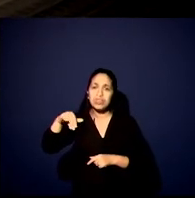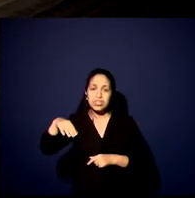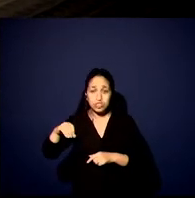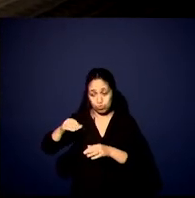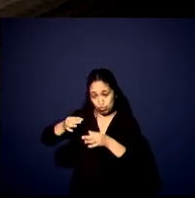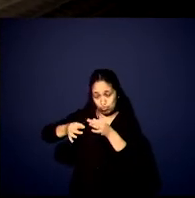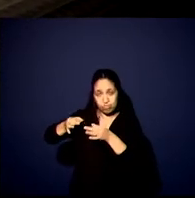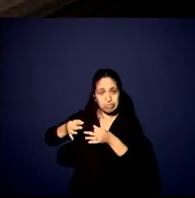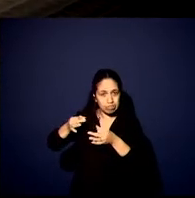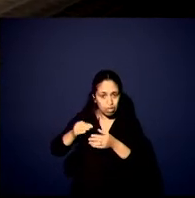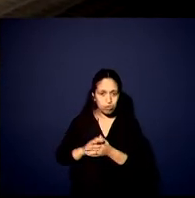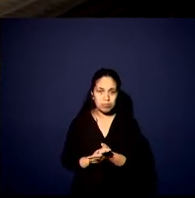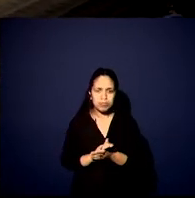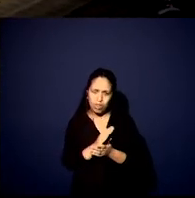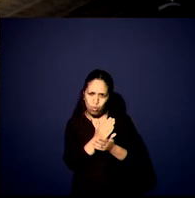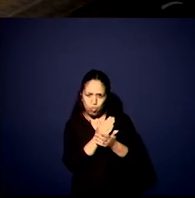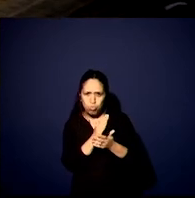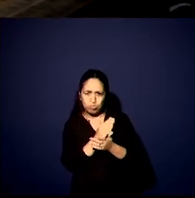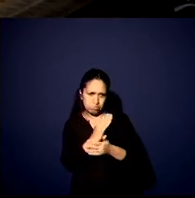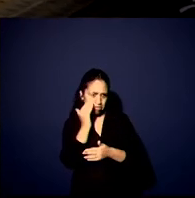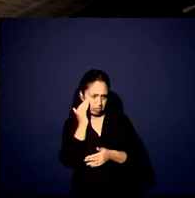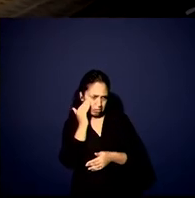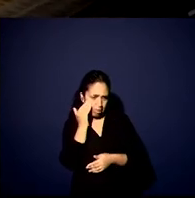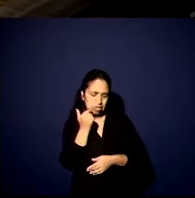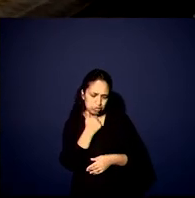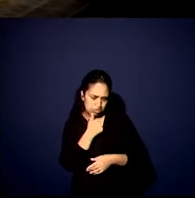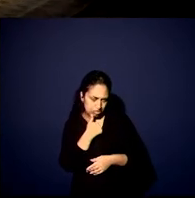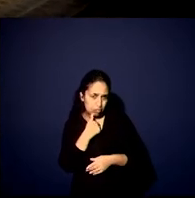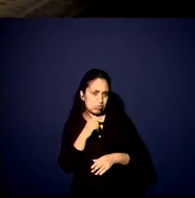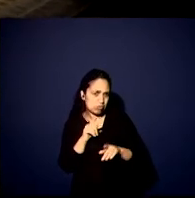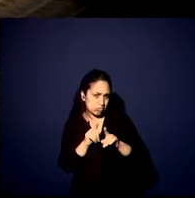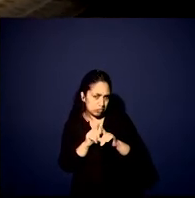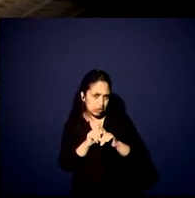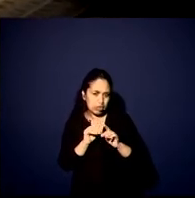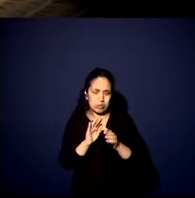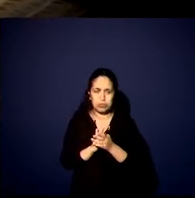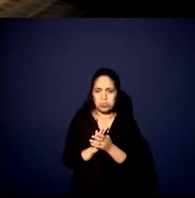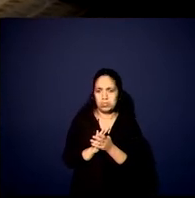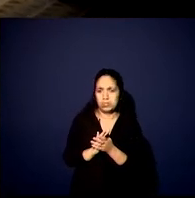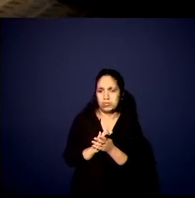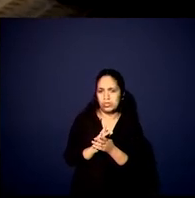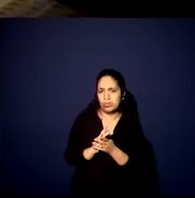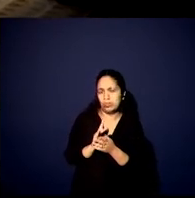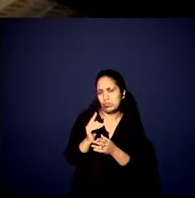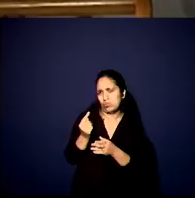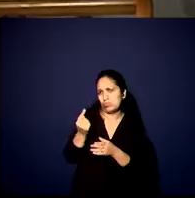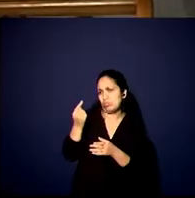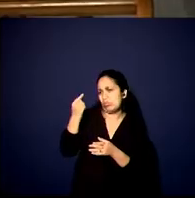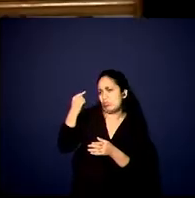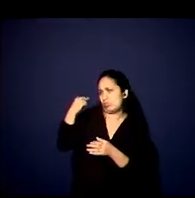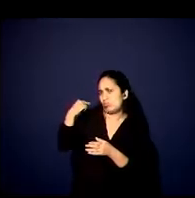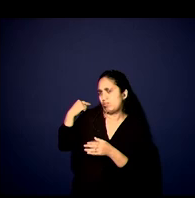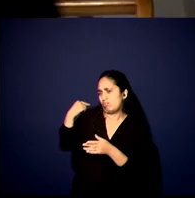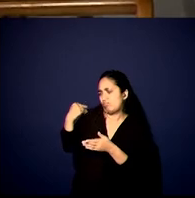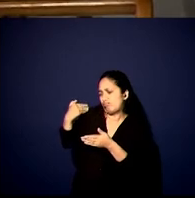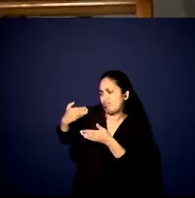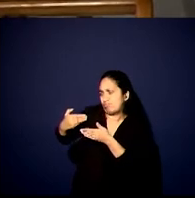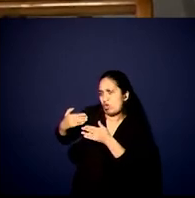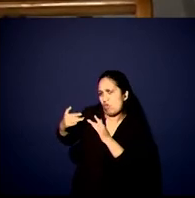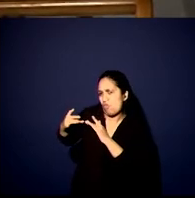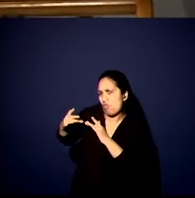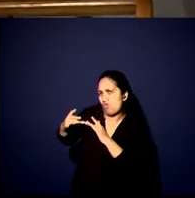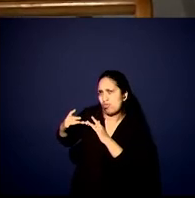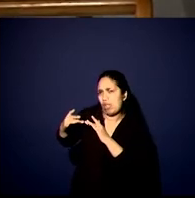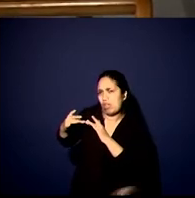pelo menos alguns entendem Inclusive eu De que De um tempo Considerando o tempo que convivi tudo